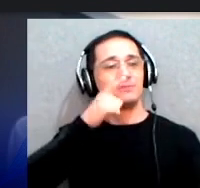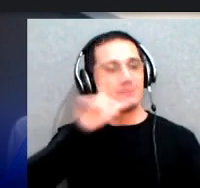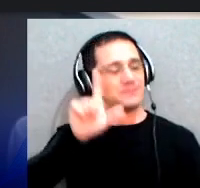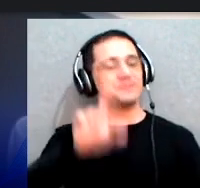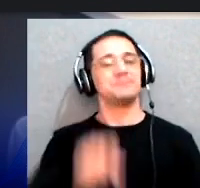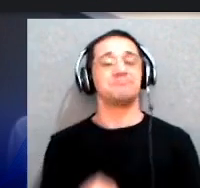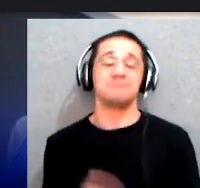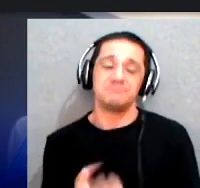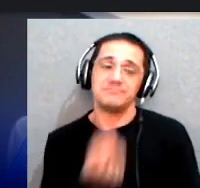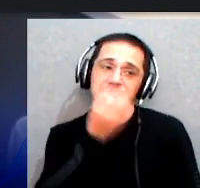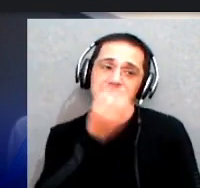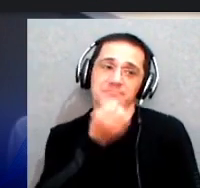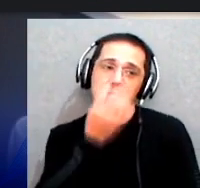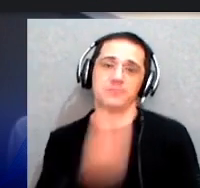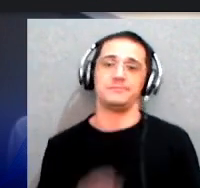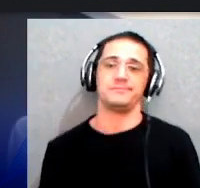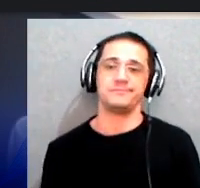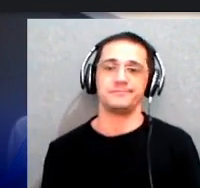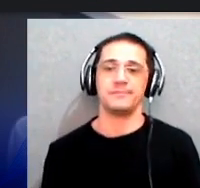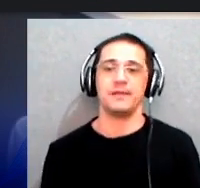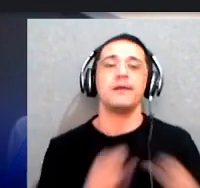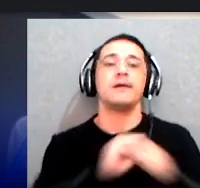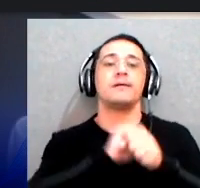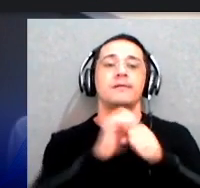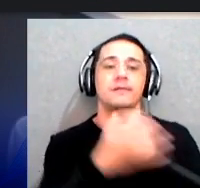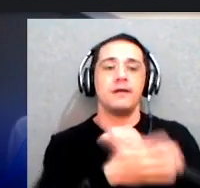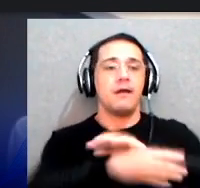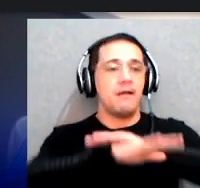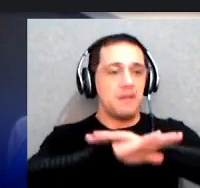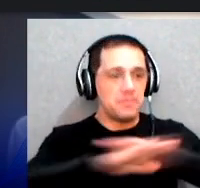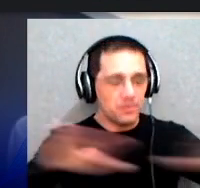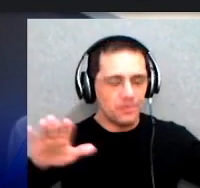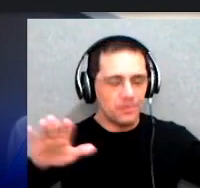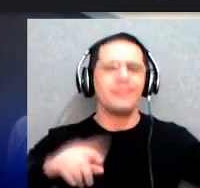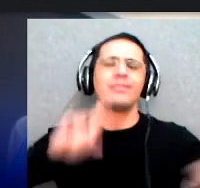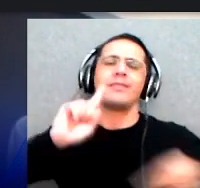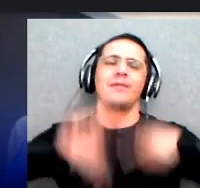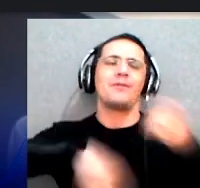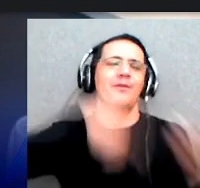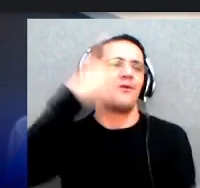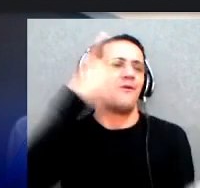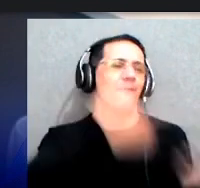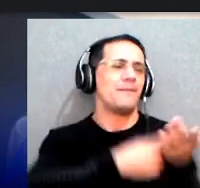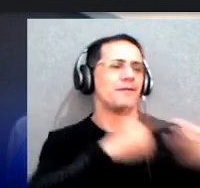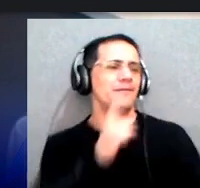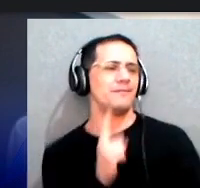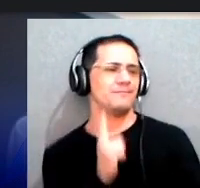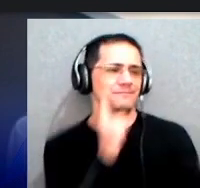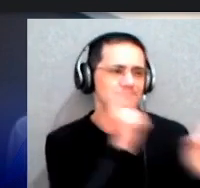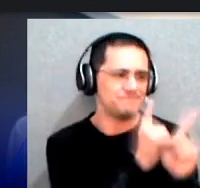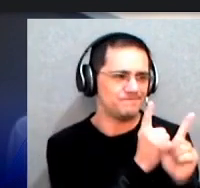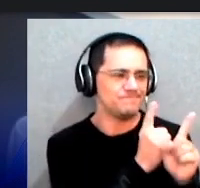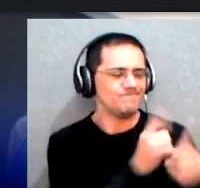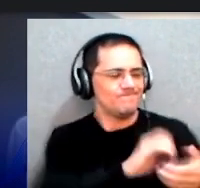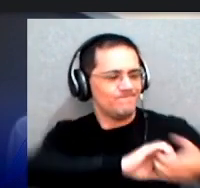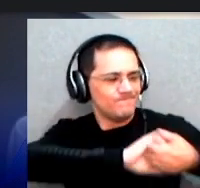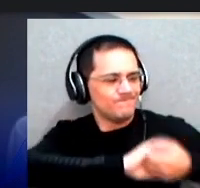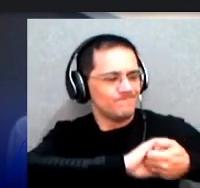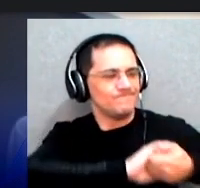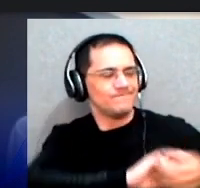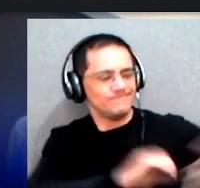logo que isso passar, o mais rápido possível, nós vamos poder nos conhecer pessoalmente em outras oportunidades. Eu queria saudar o senhor também,